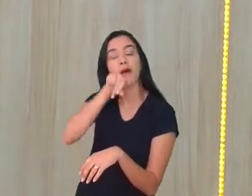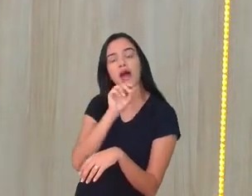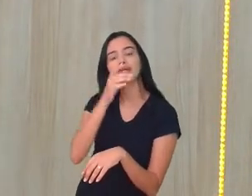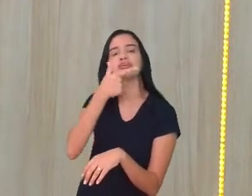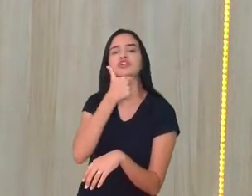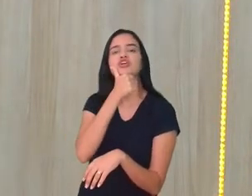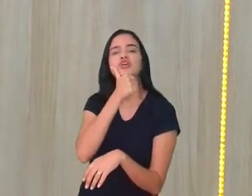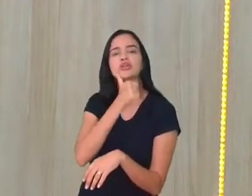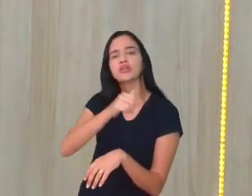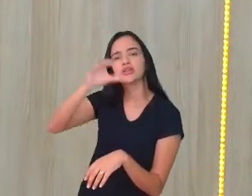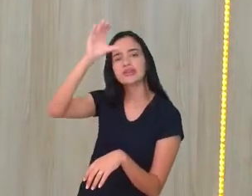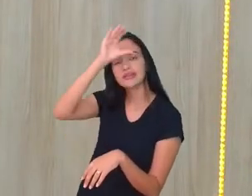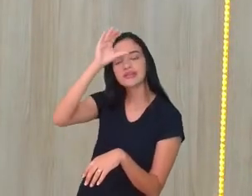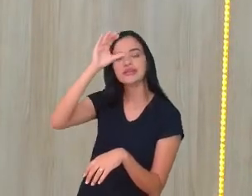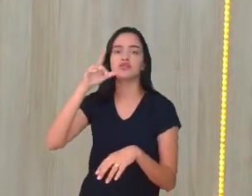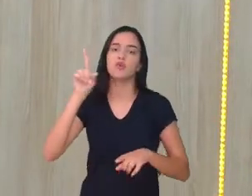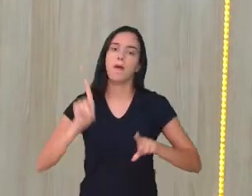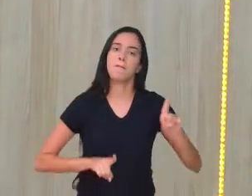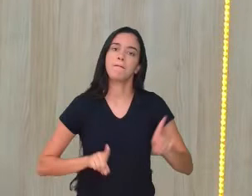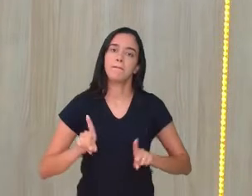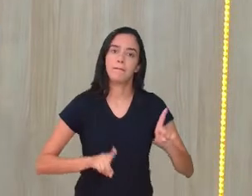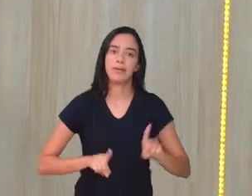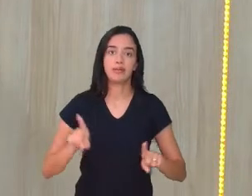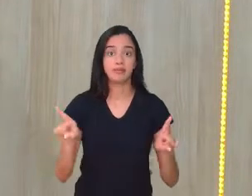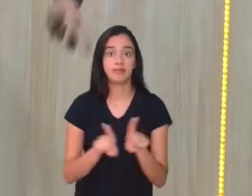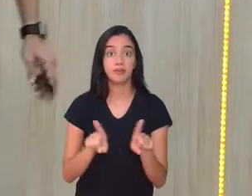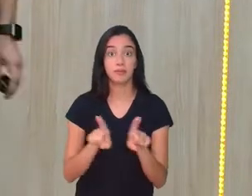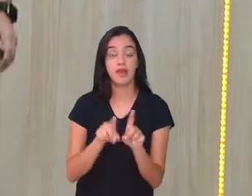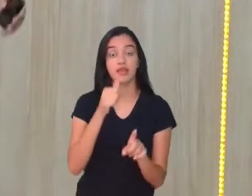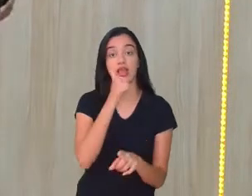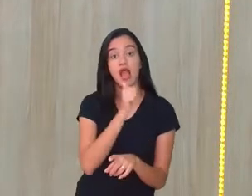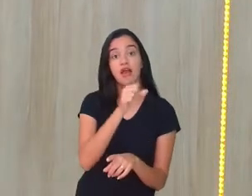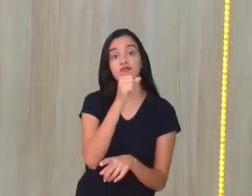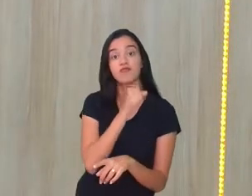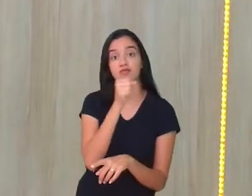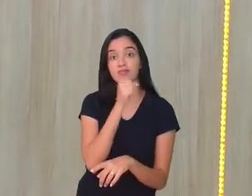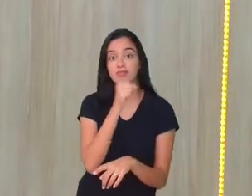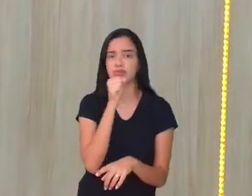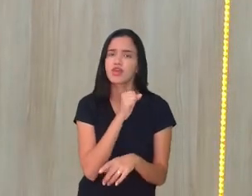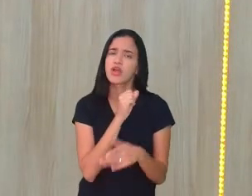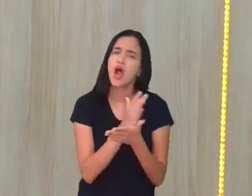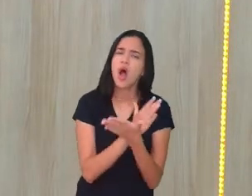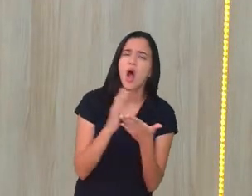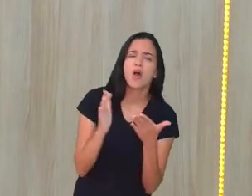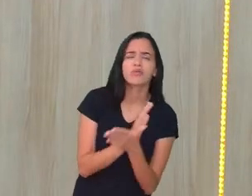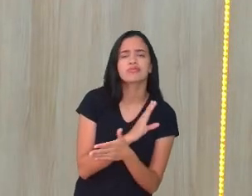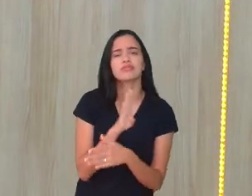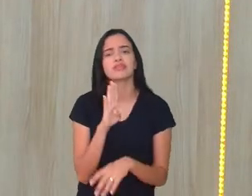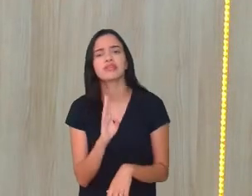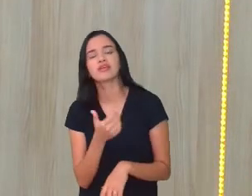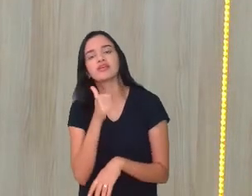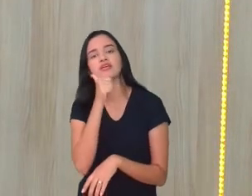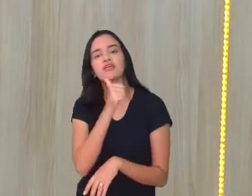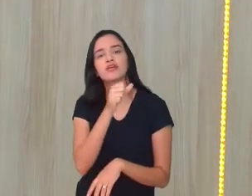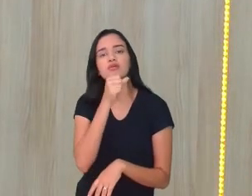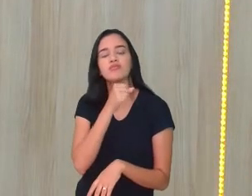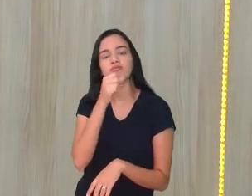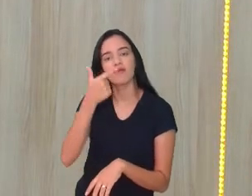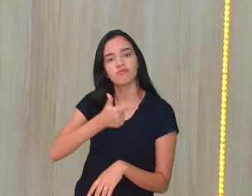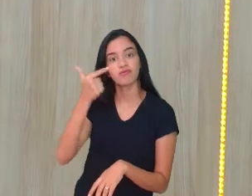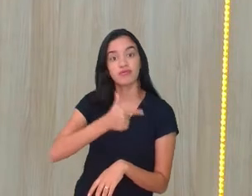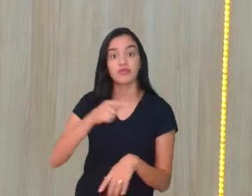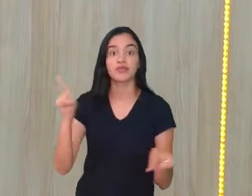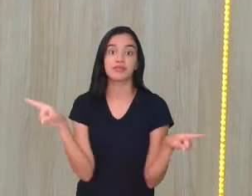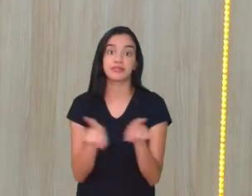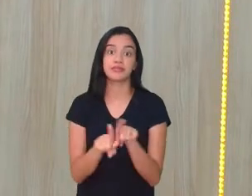tios, primos, certo? E avós. Alguns têm bisavós também, né? Pode colocar também,